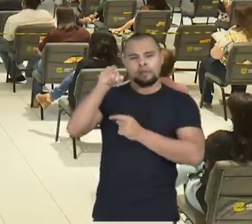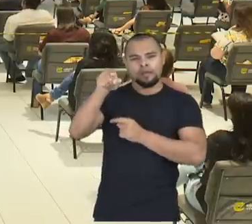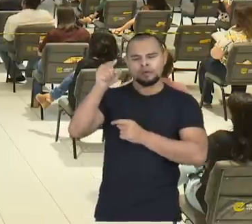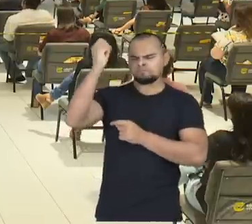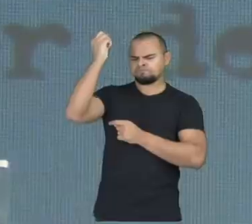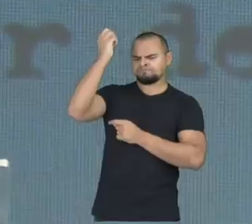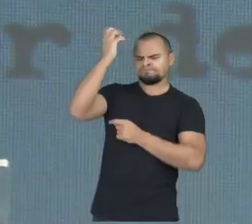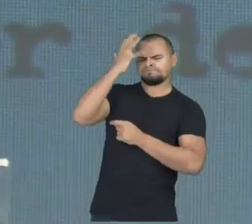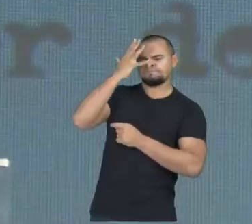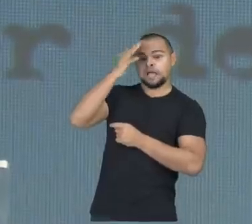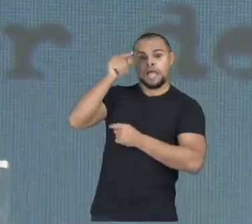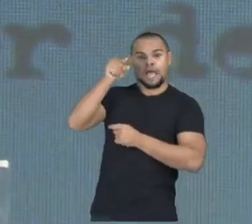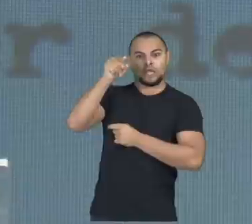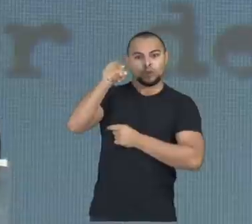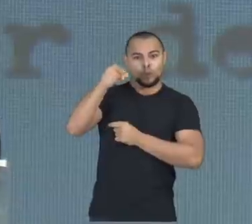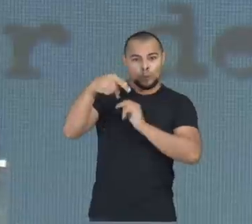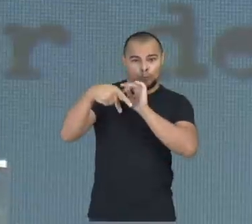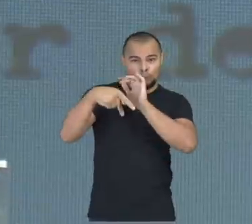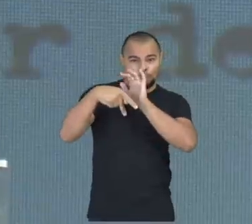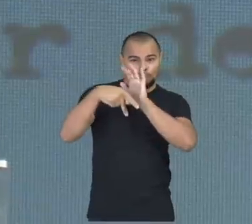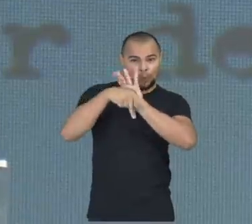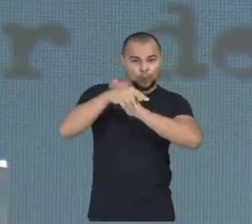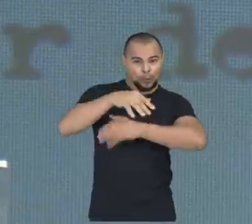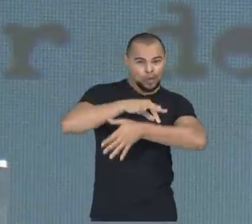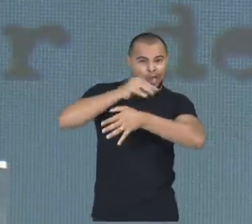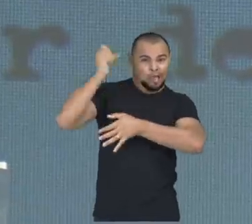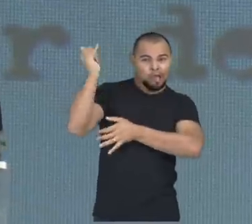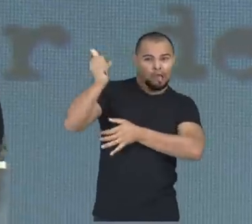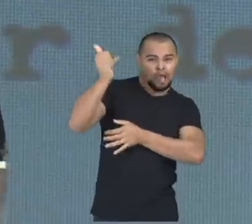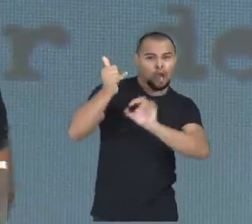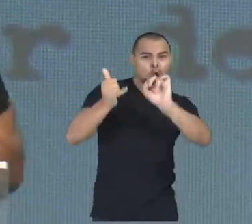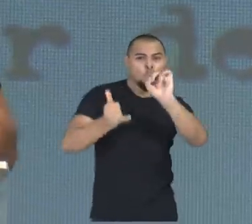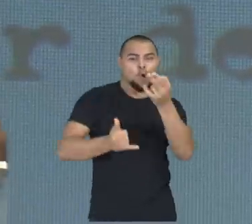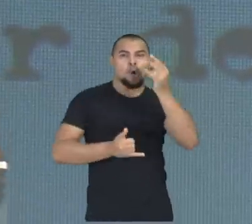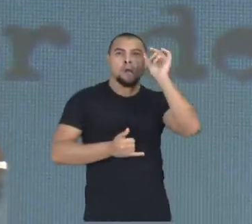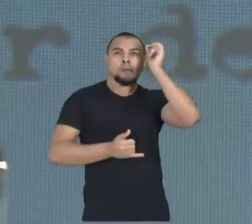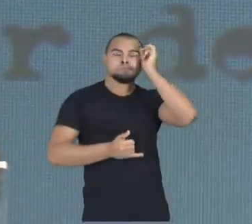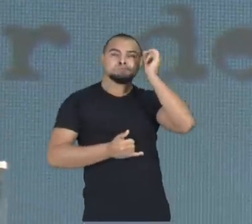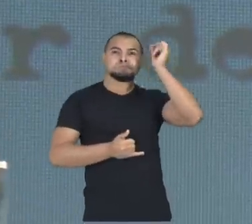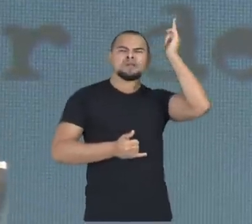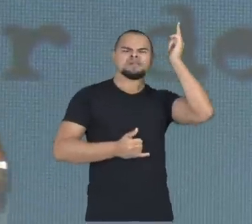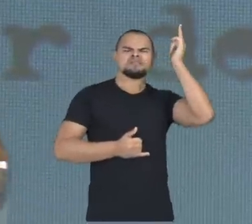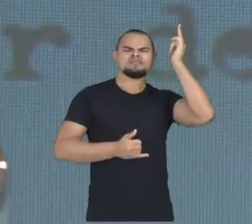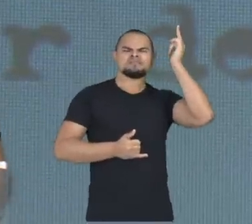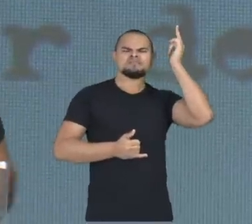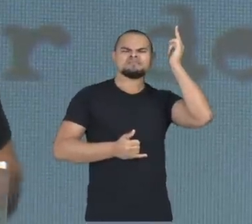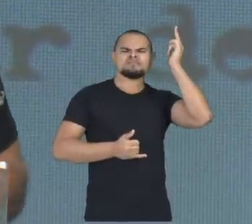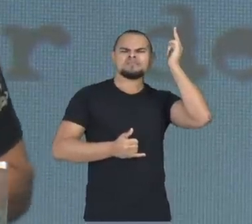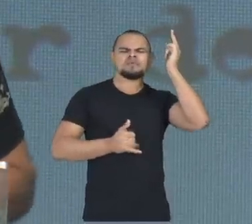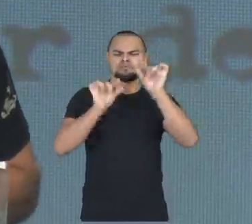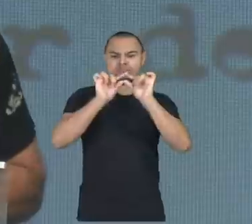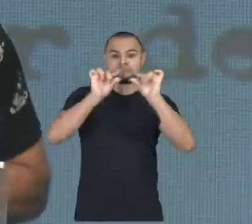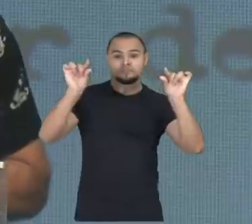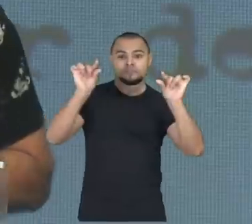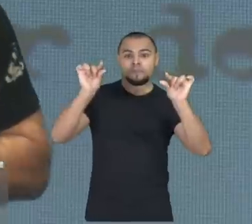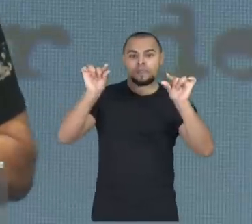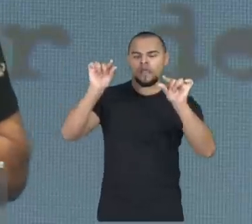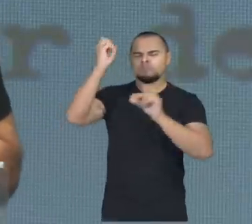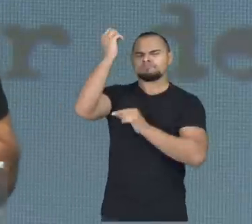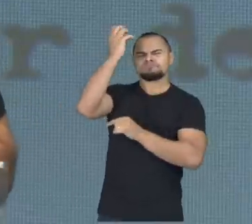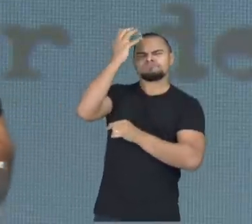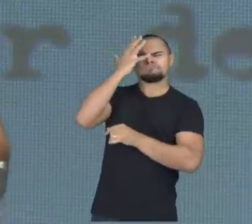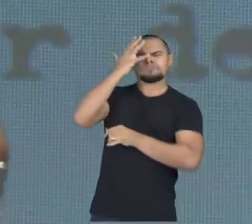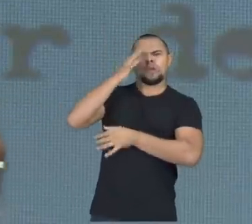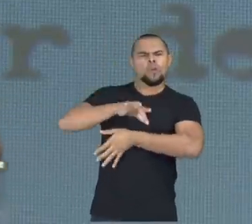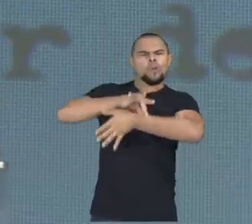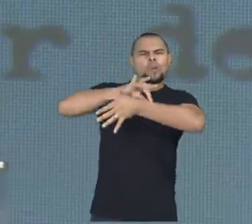foi revelado por carne ou sangue. O que é que significa a expressão revelado por carne e sangue? Isso